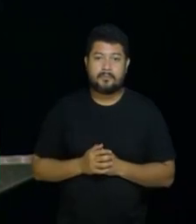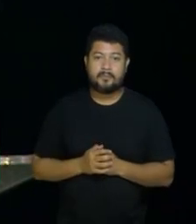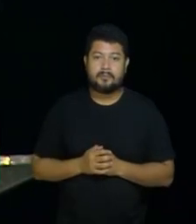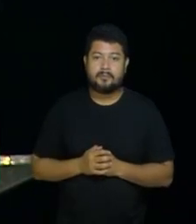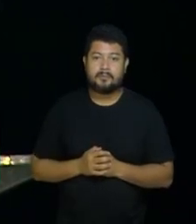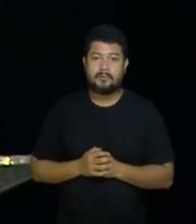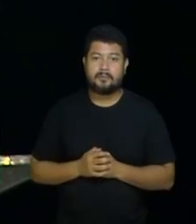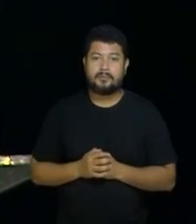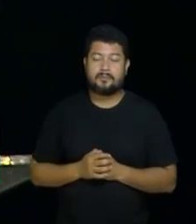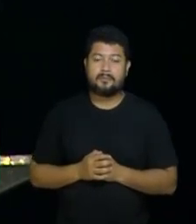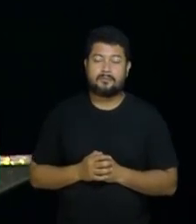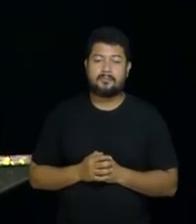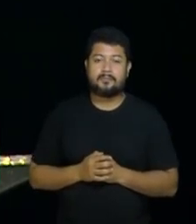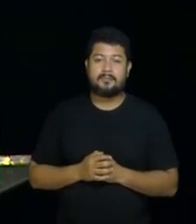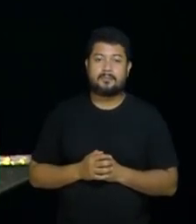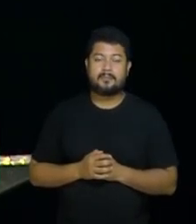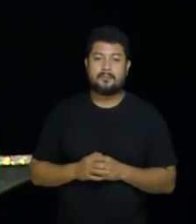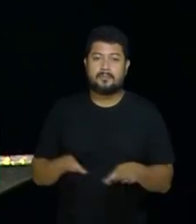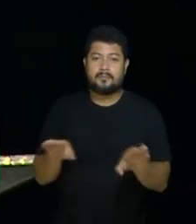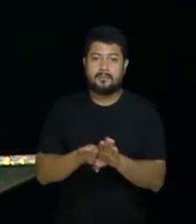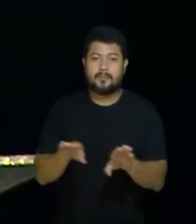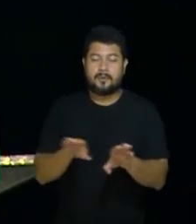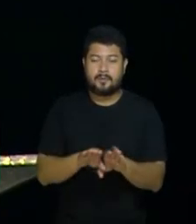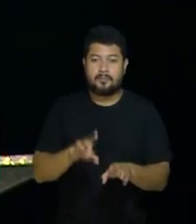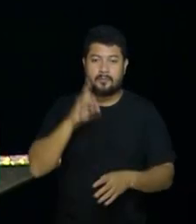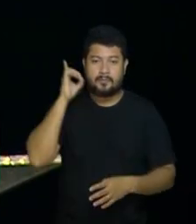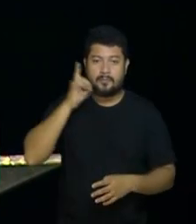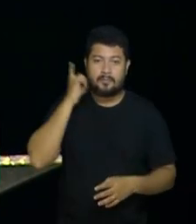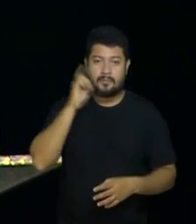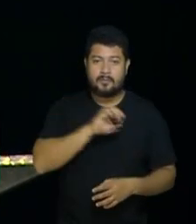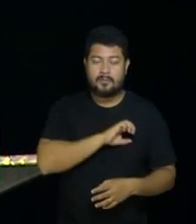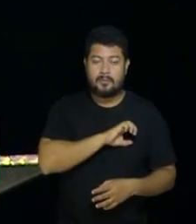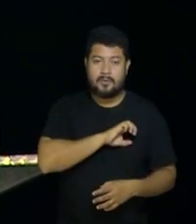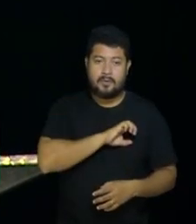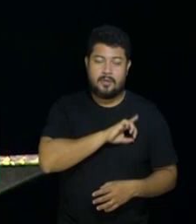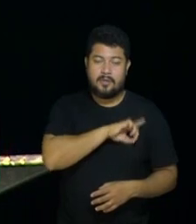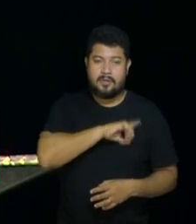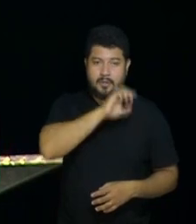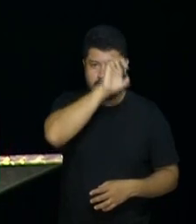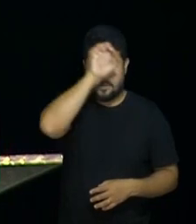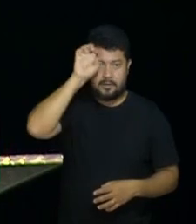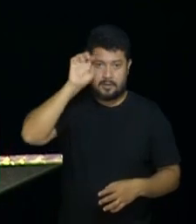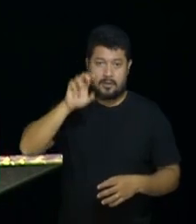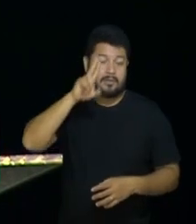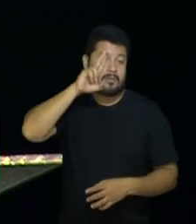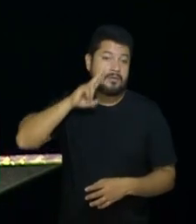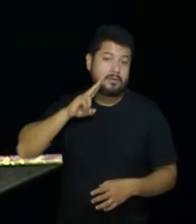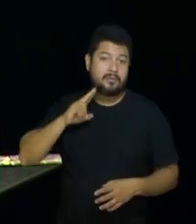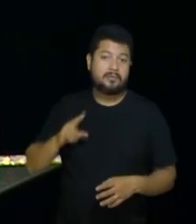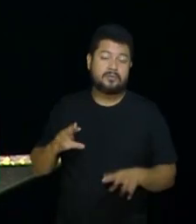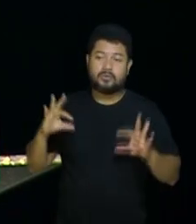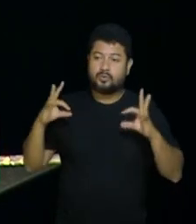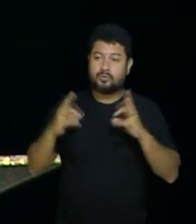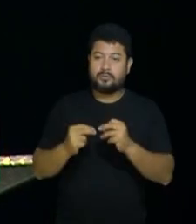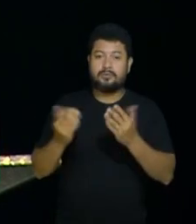Marcos da Rosa, também o Egídio, né, e o Ivan Nats. E a todos os deputados, o Atílio, ontem de noite deu um show para mim, Atílio, foi